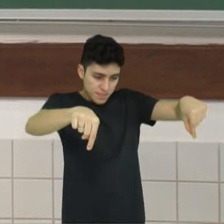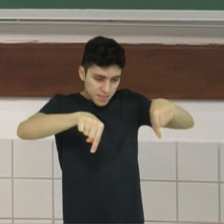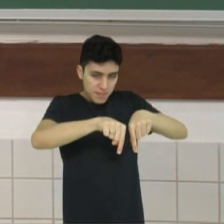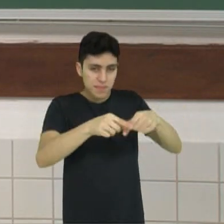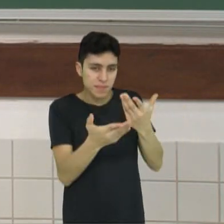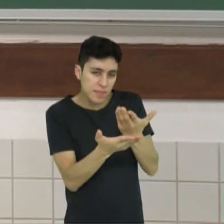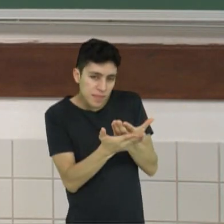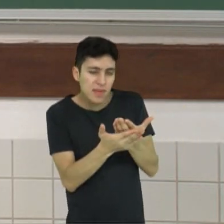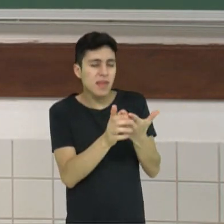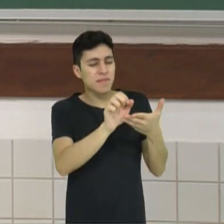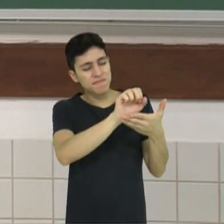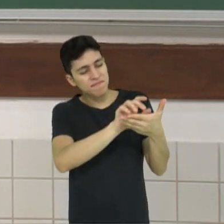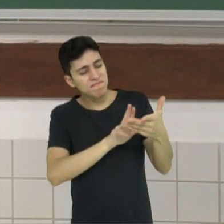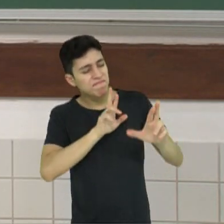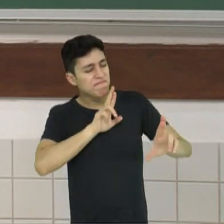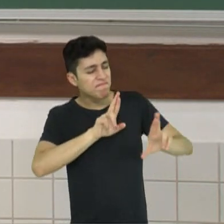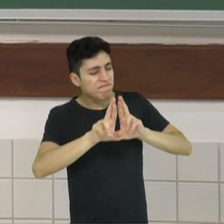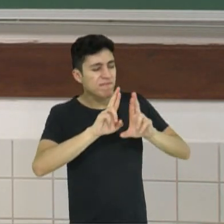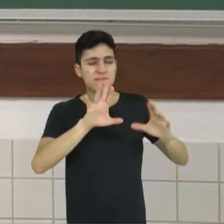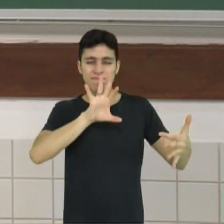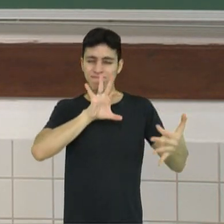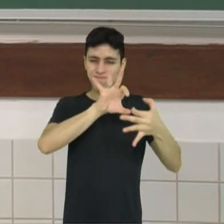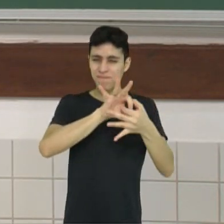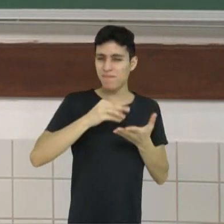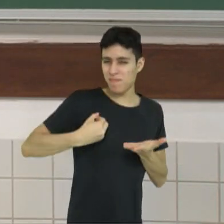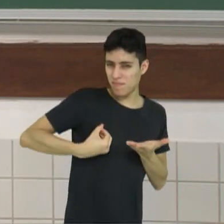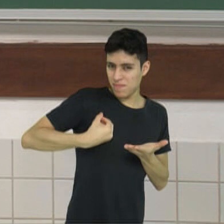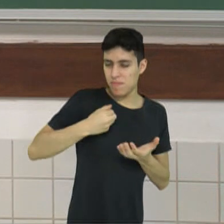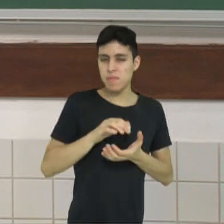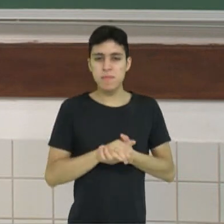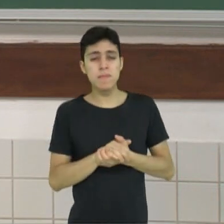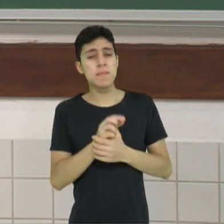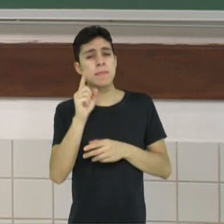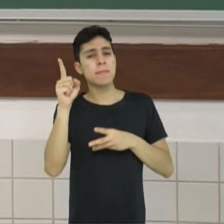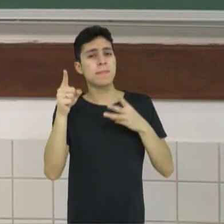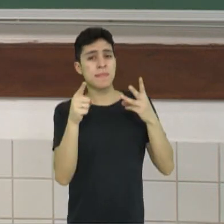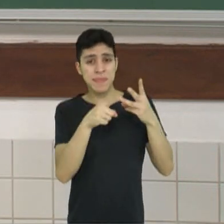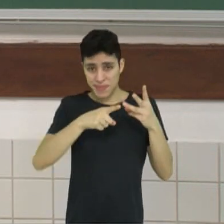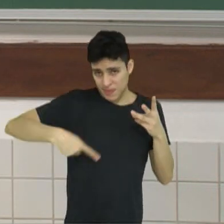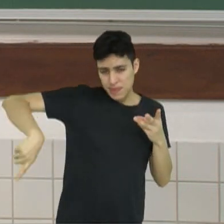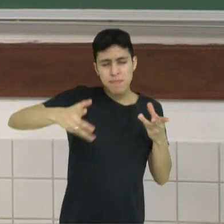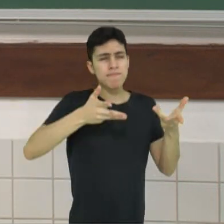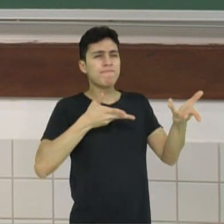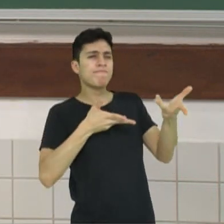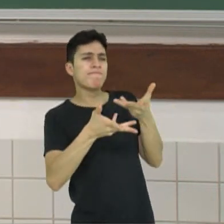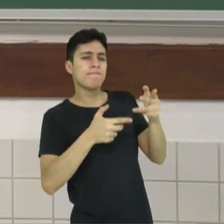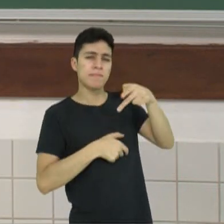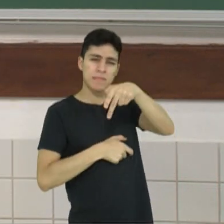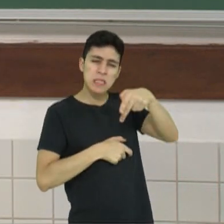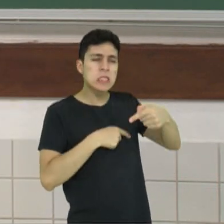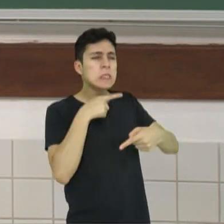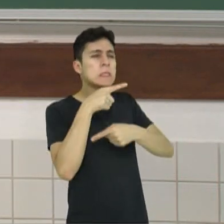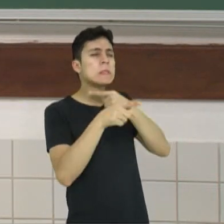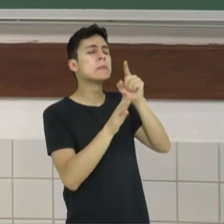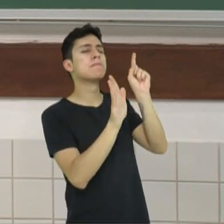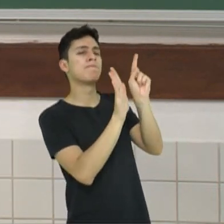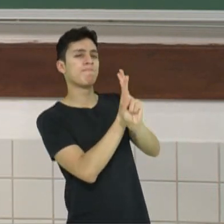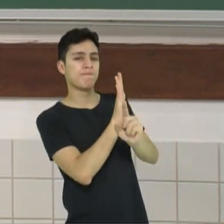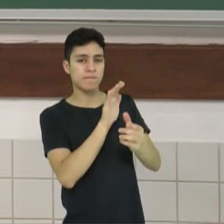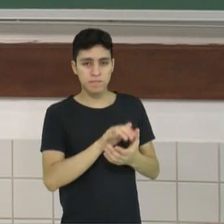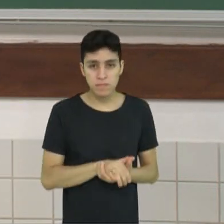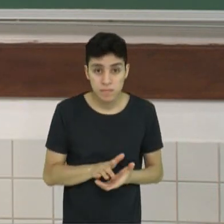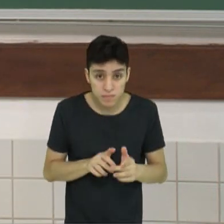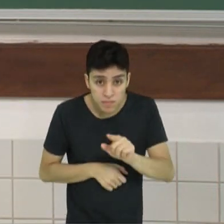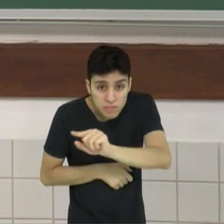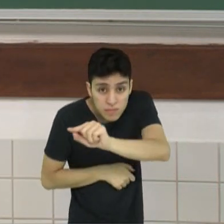presença. Terceiro e importantíssimo também, comunique-se com seus professores, tirem as suas dúvidas. E você que ainda porventura não tem